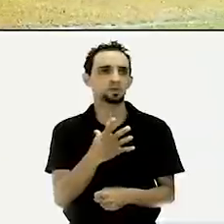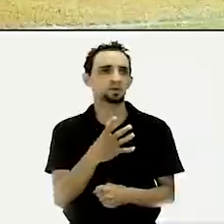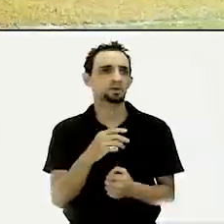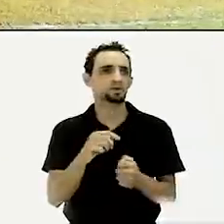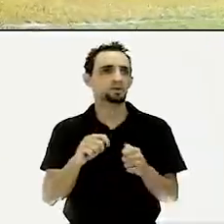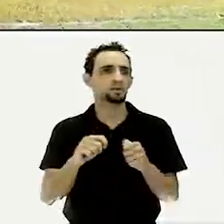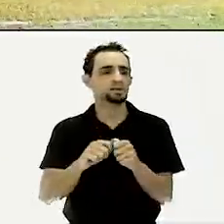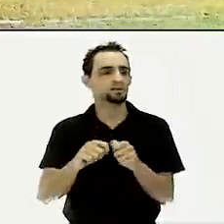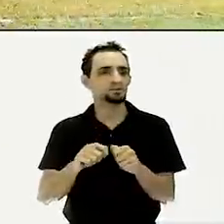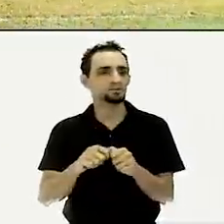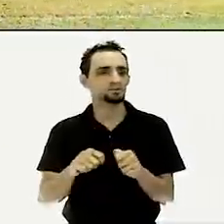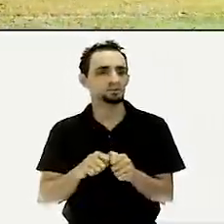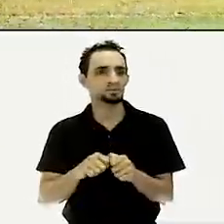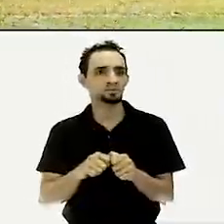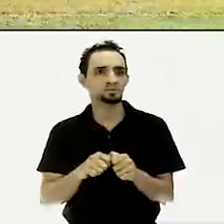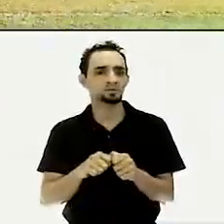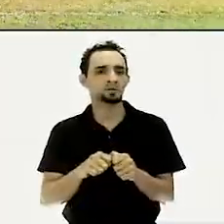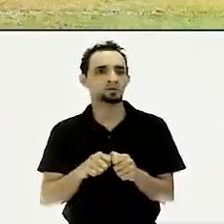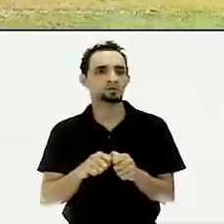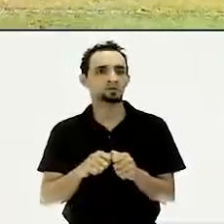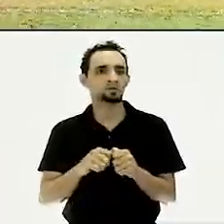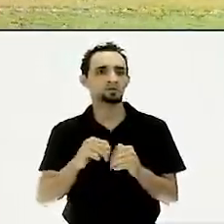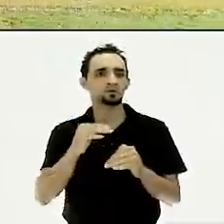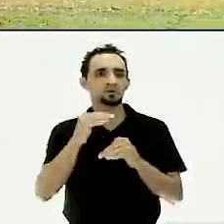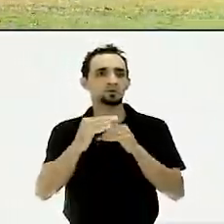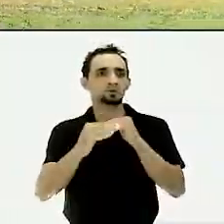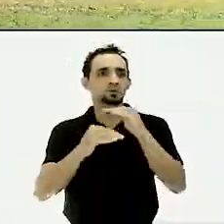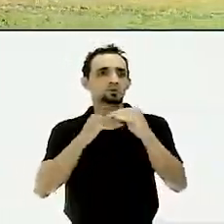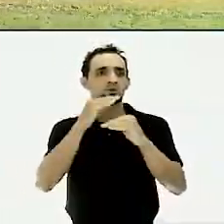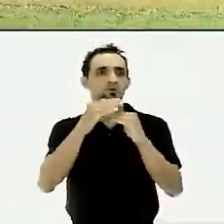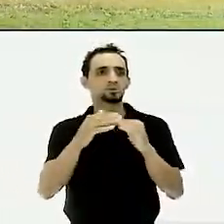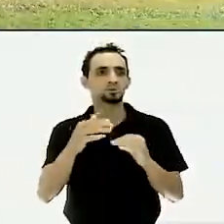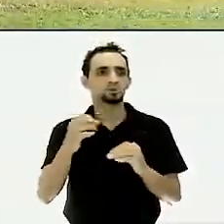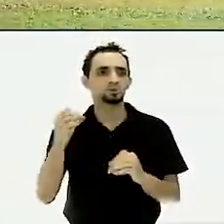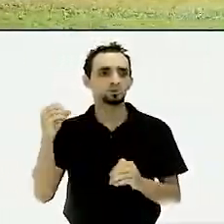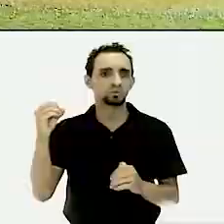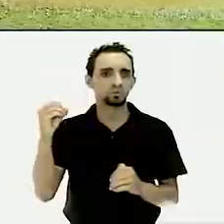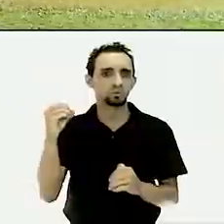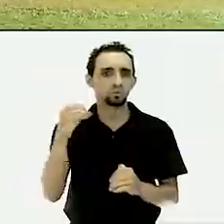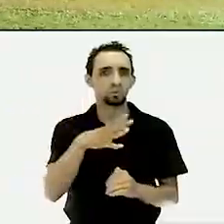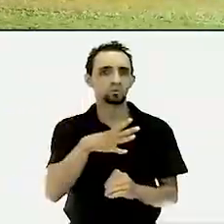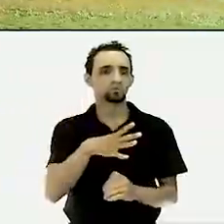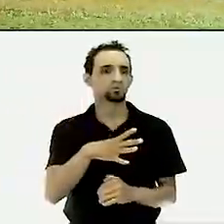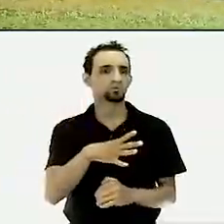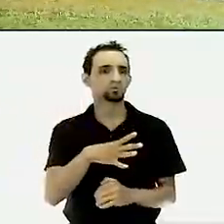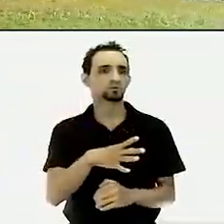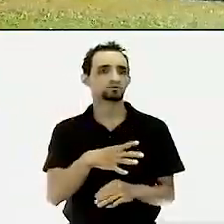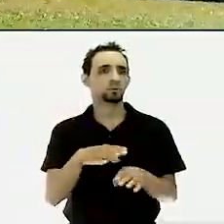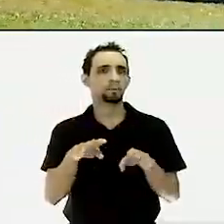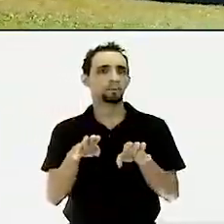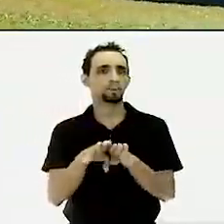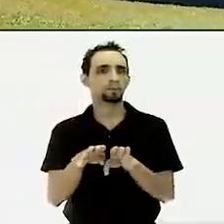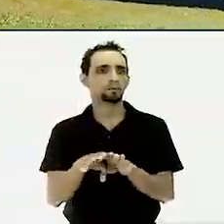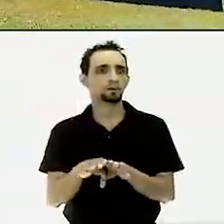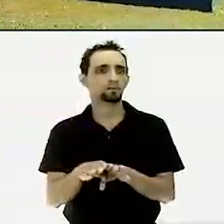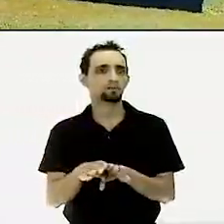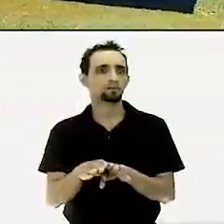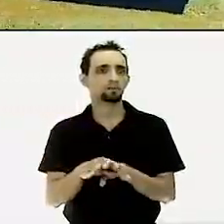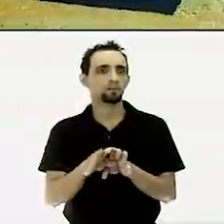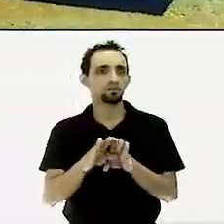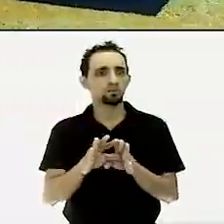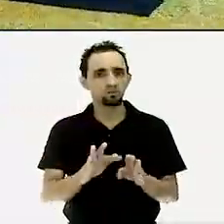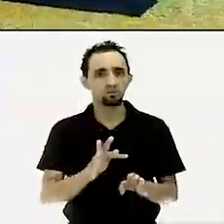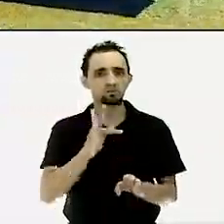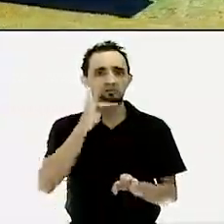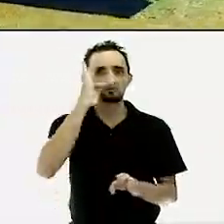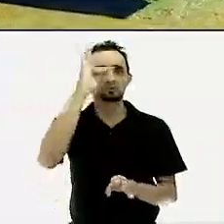Auro disse, domingo começa o Amador, e tem um campo maravilhoso, como temos o Ginásio Esporte, e um outro